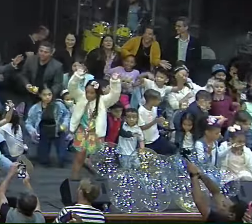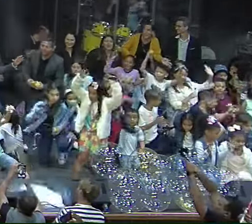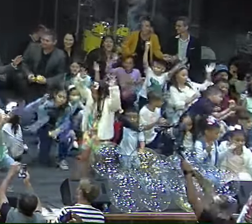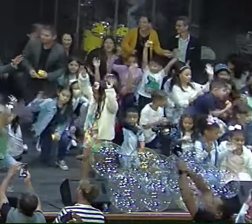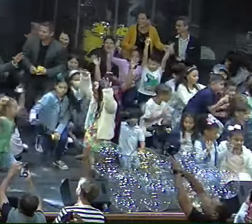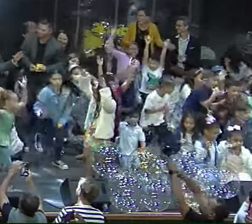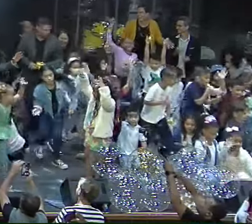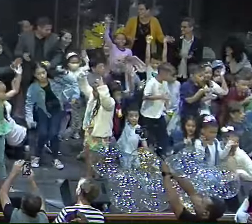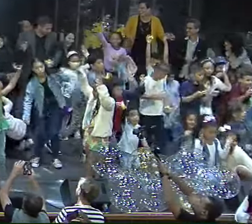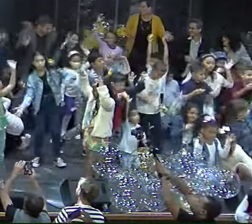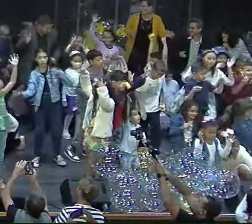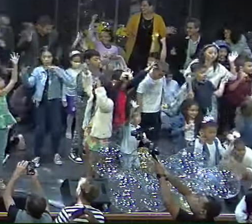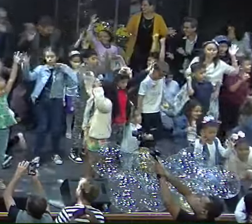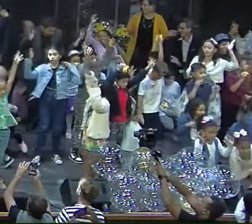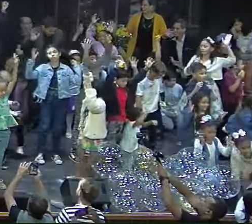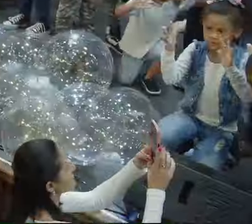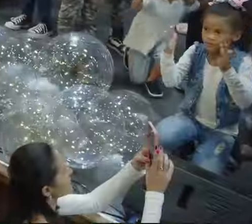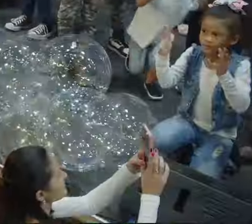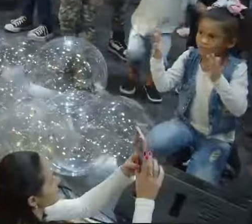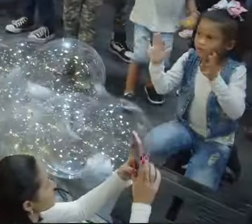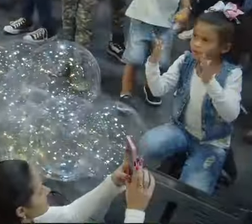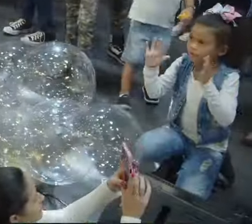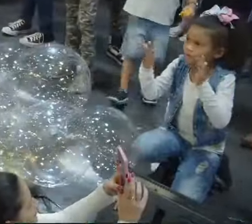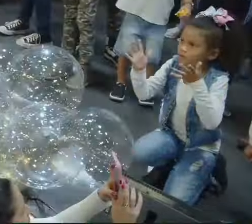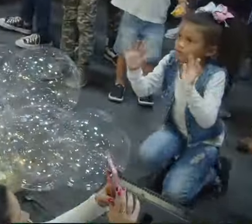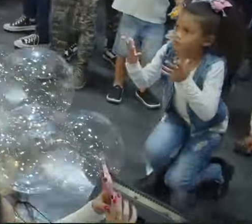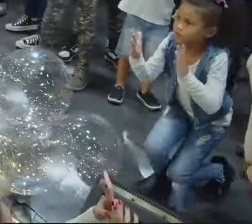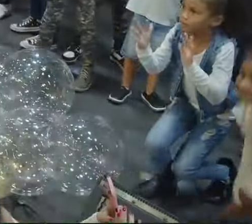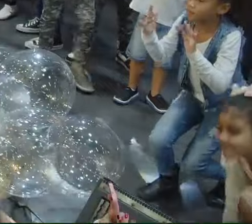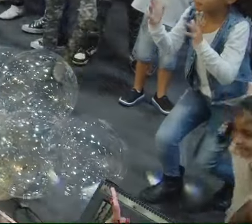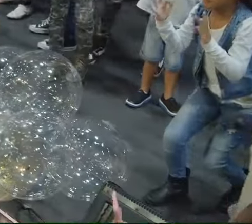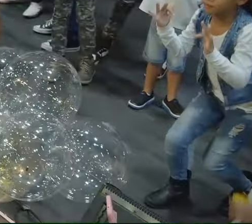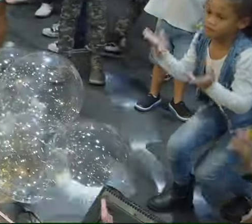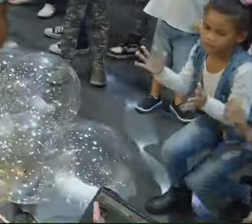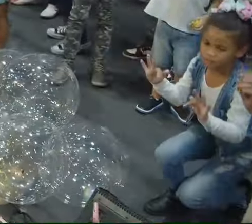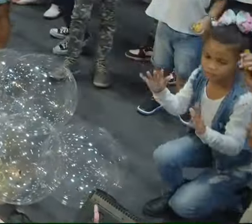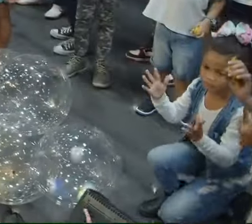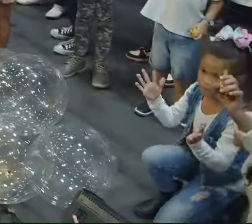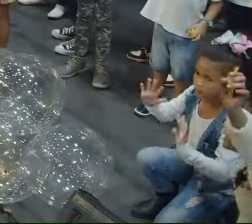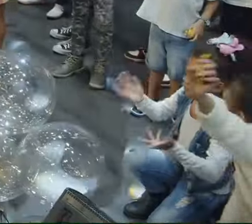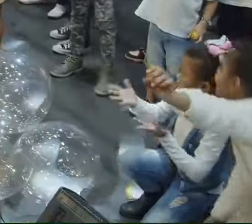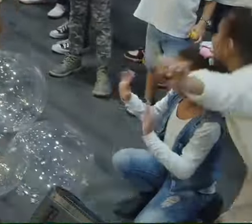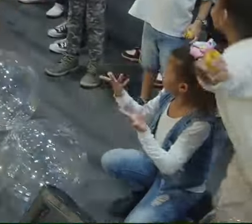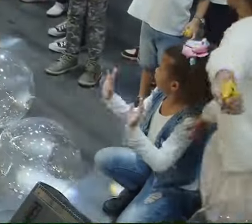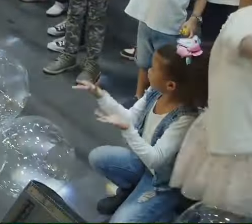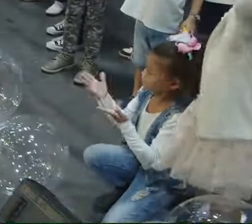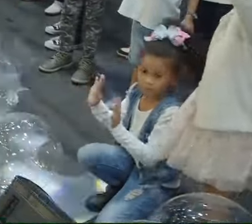as muralhar todo mundo todo mundo todo mundo aleluia